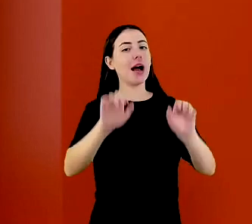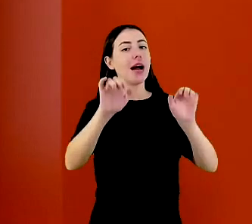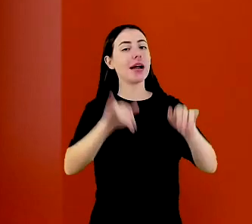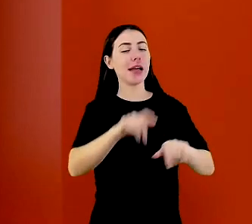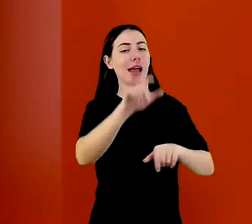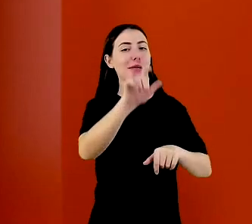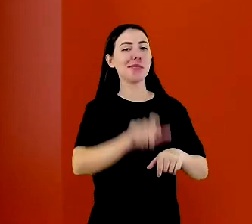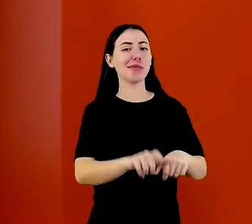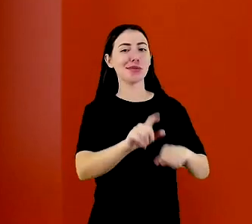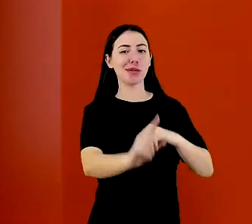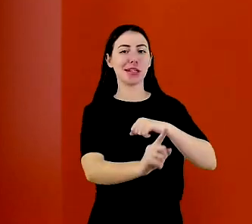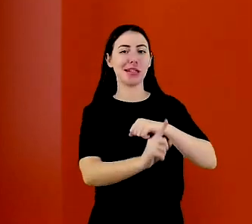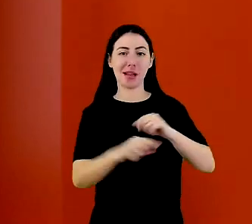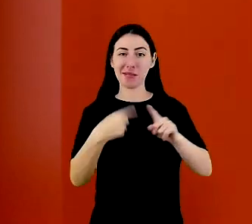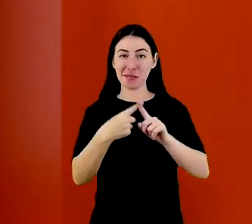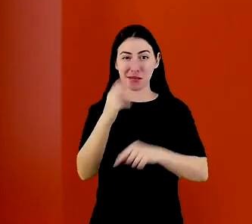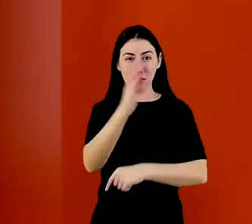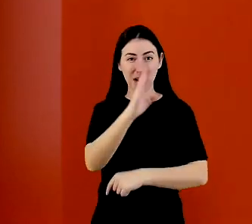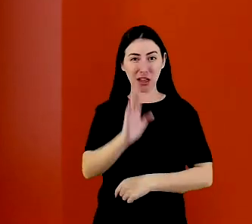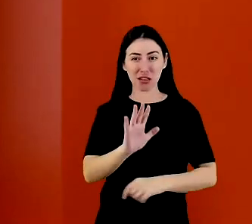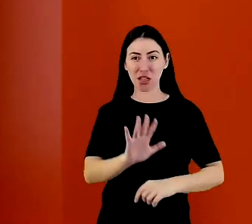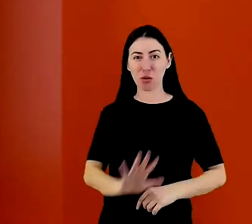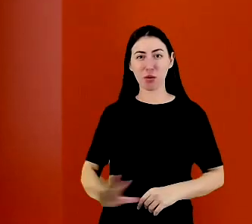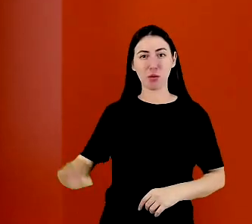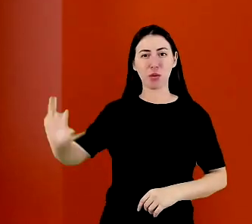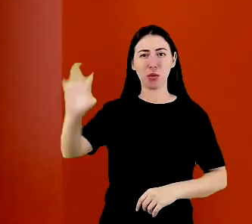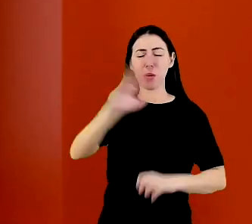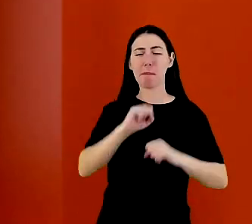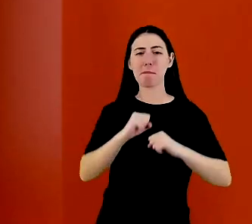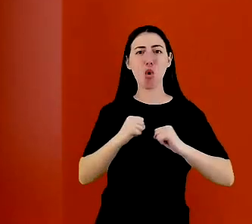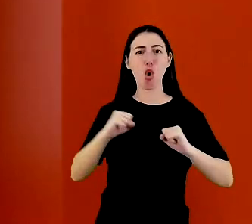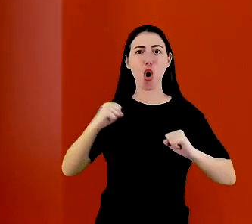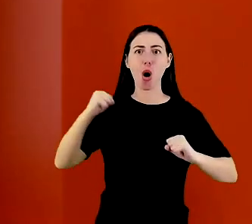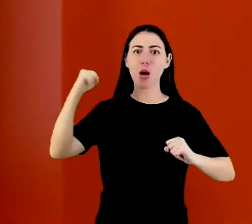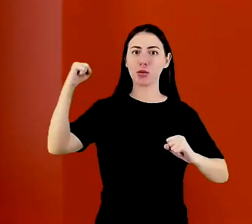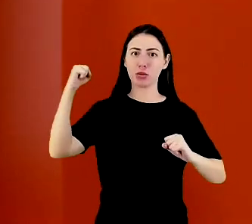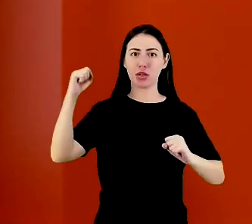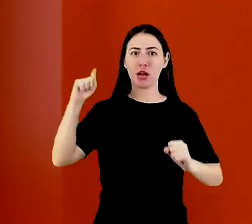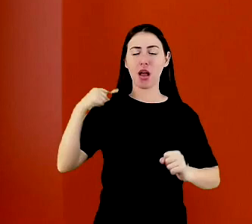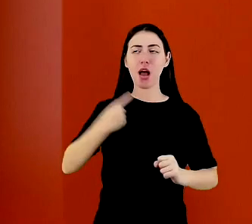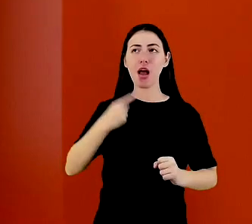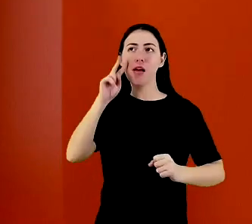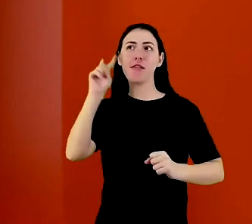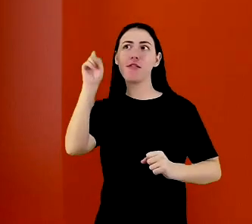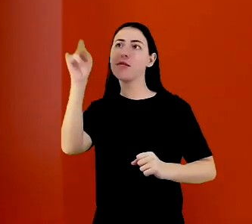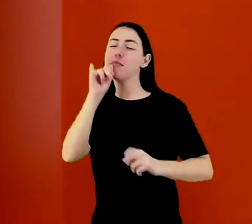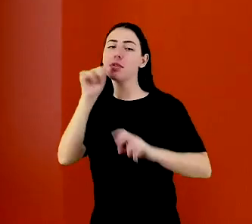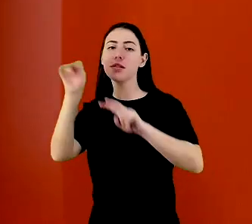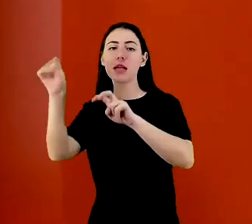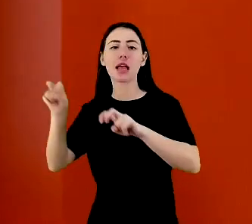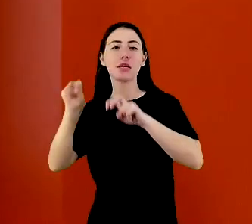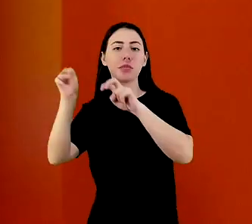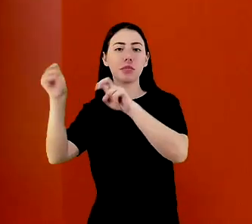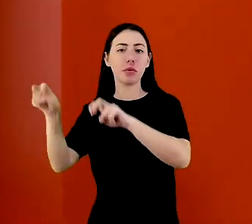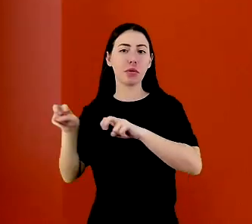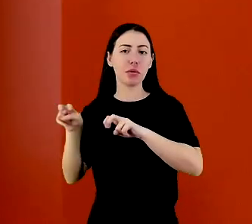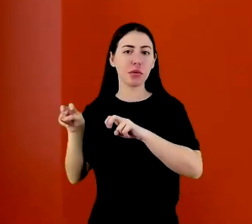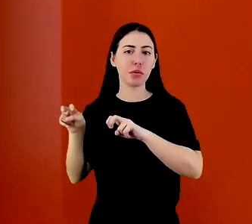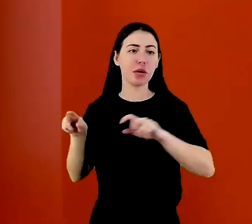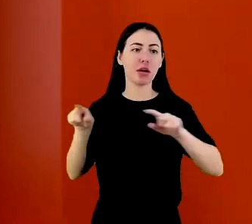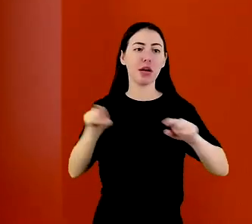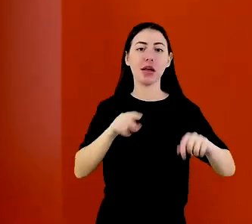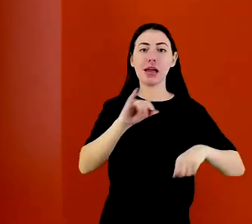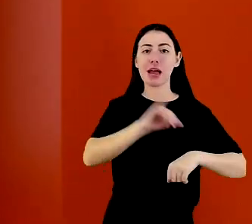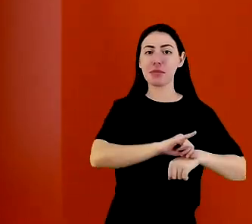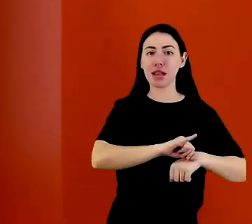grande demais. A gente sabe quando olha capital versus interior, ou quando olha norte, nordeste versus sul, tem maturidades, tem